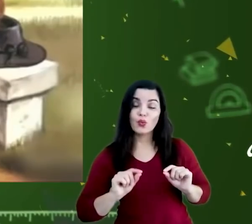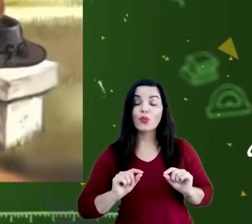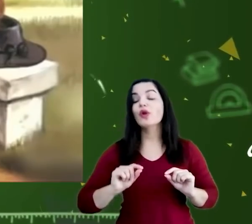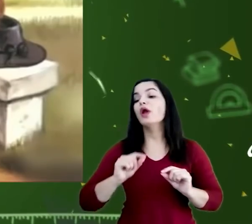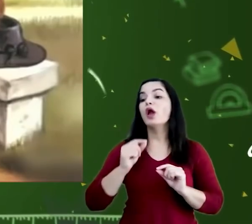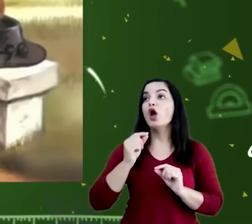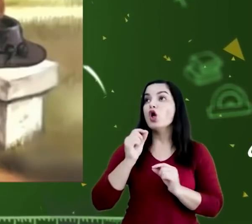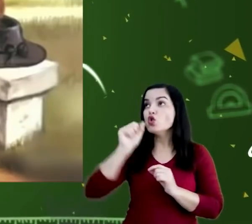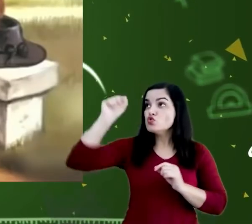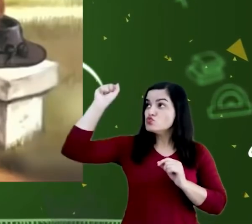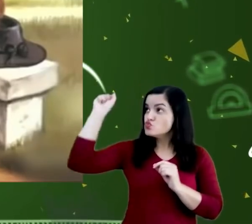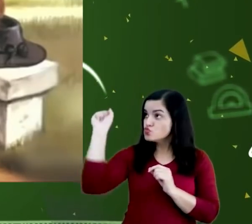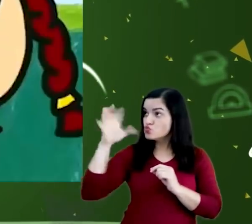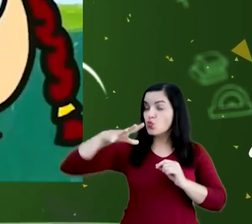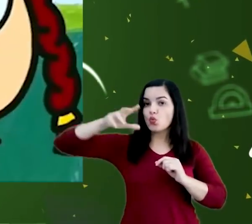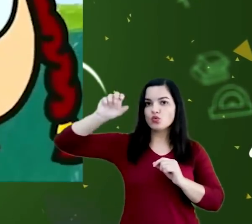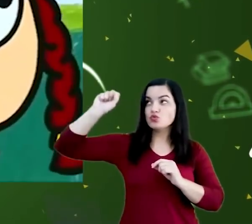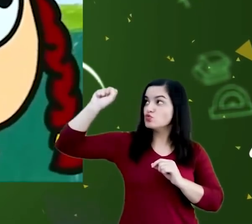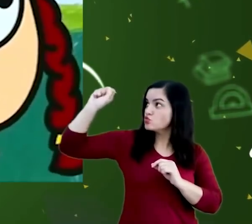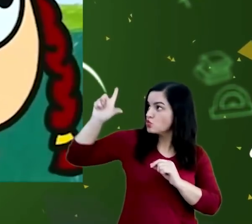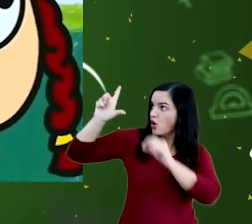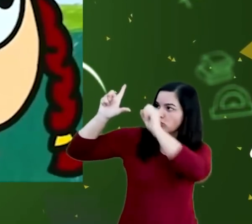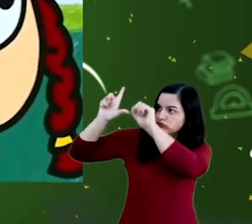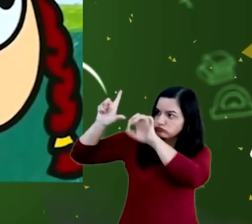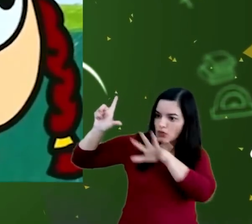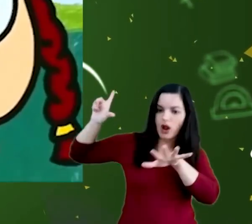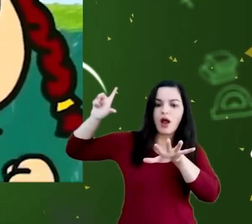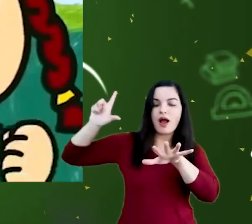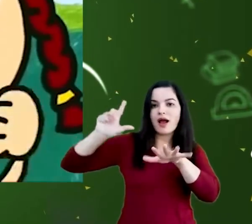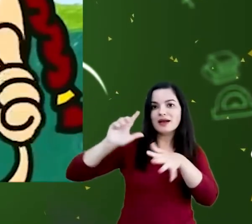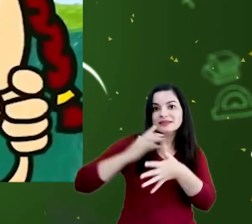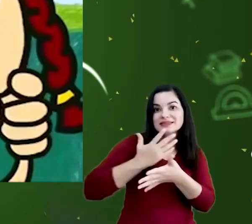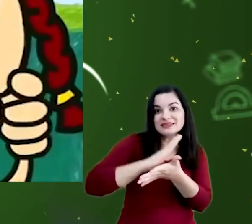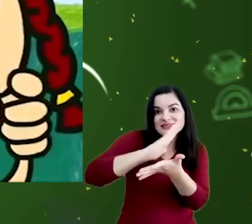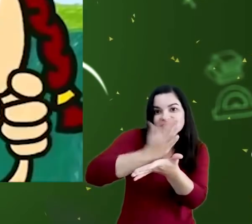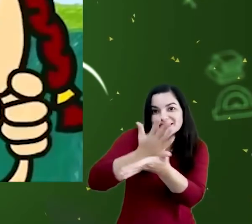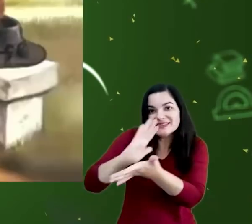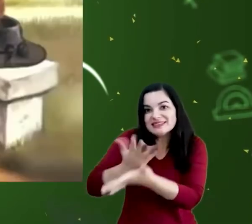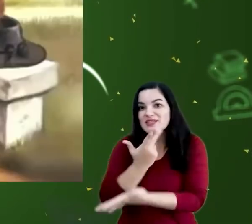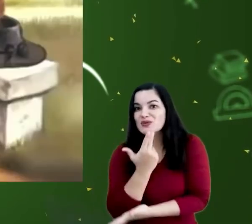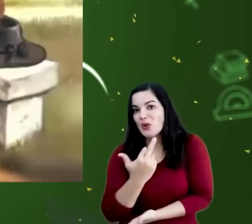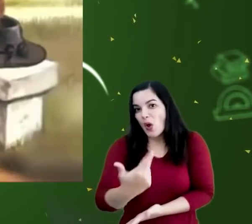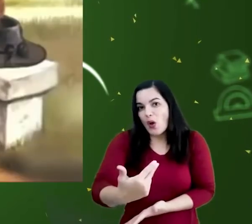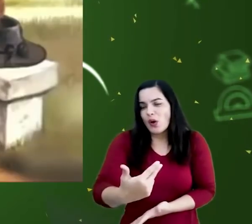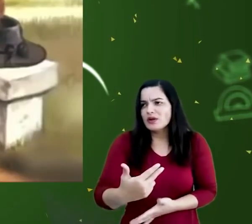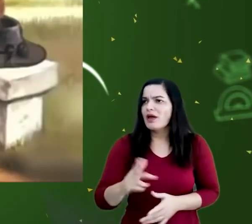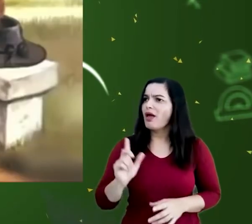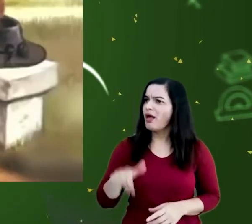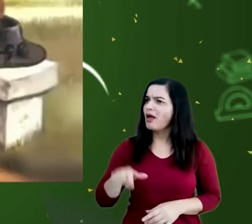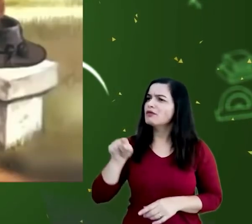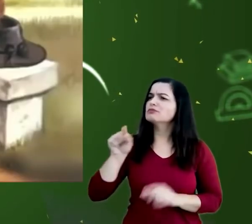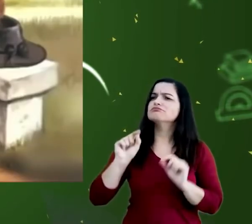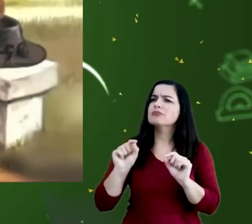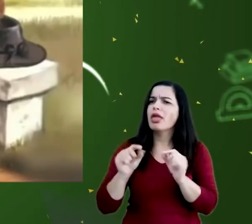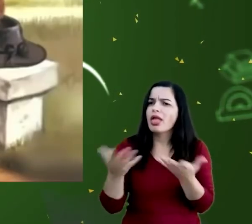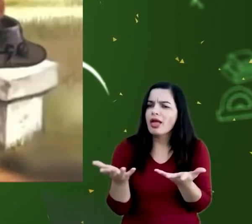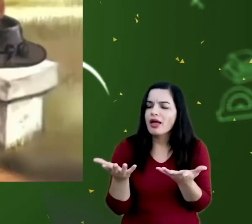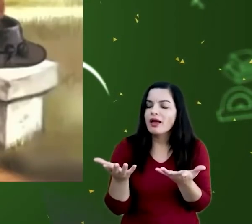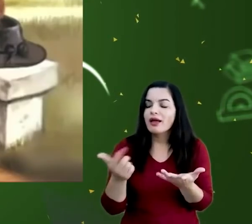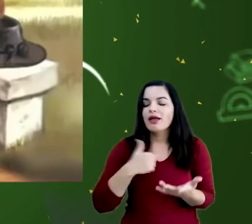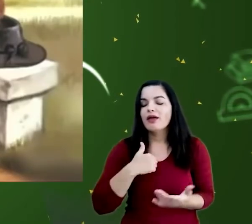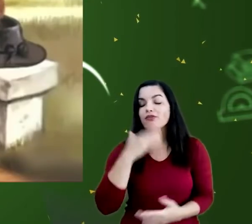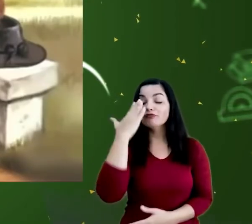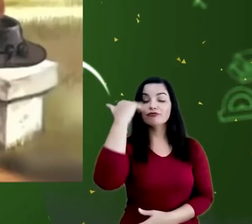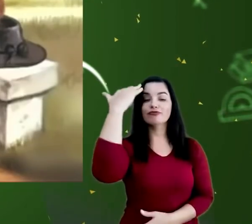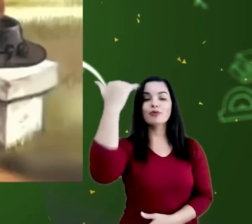separadas, como você está vendo. É? E quem é você? Eu sou o famoso cientista